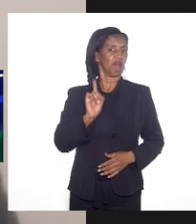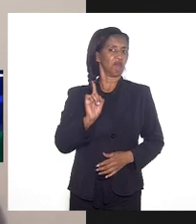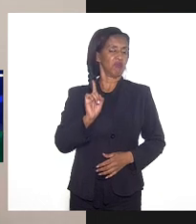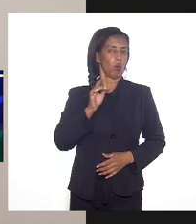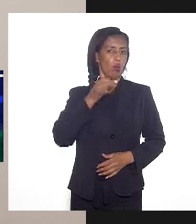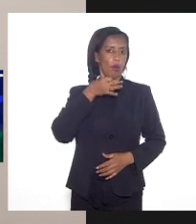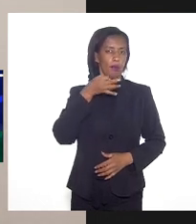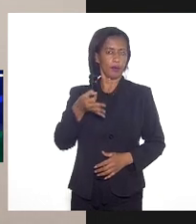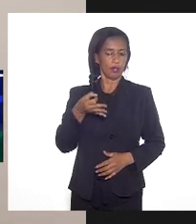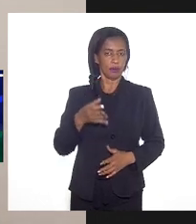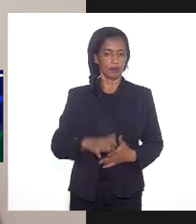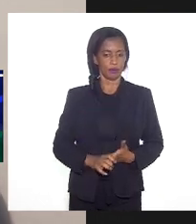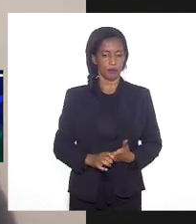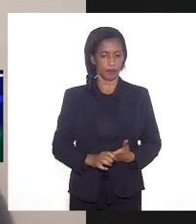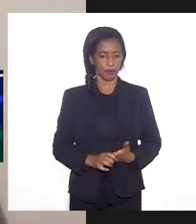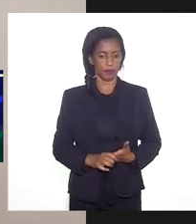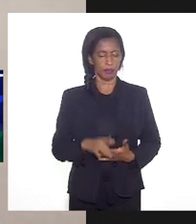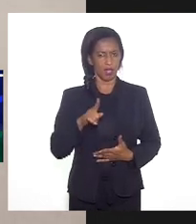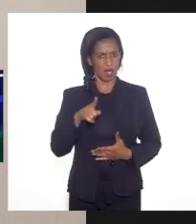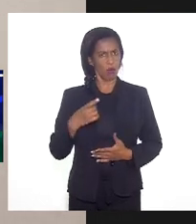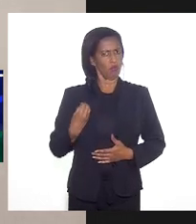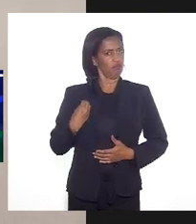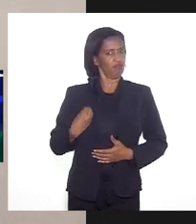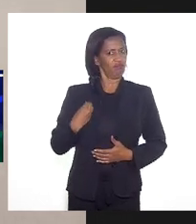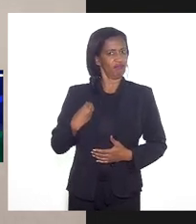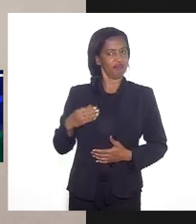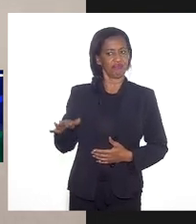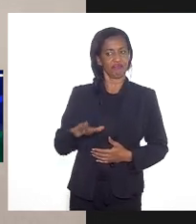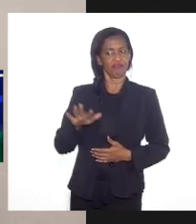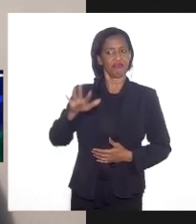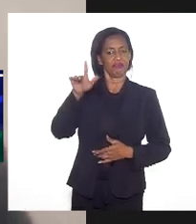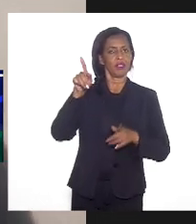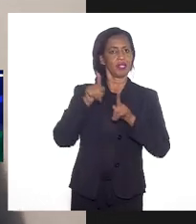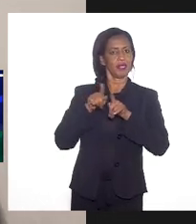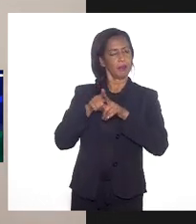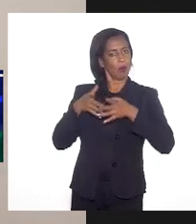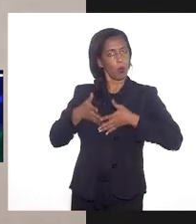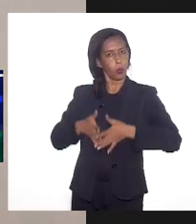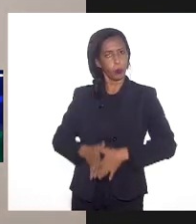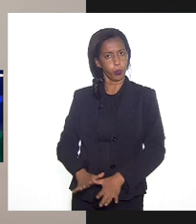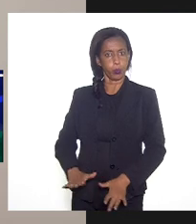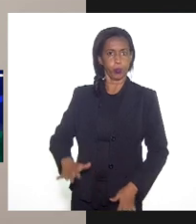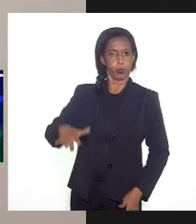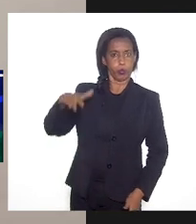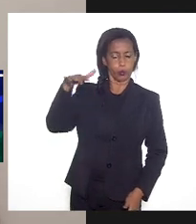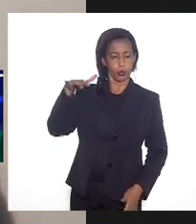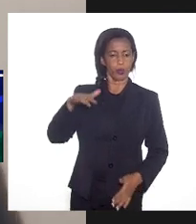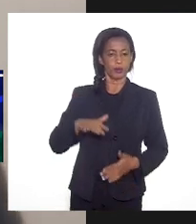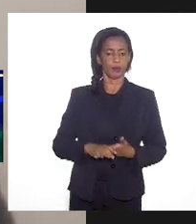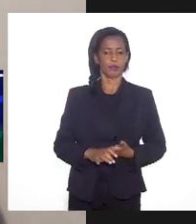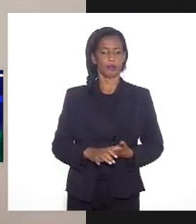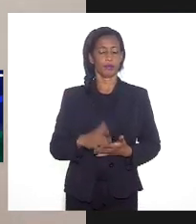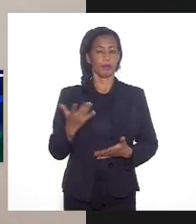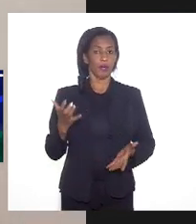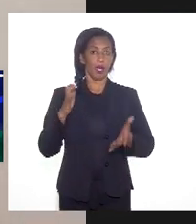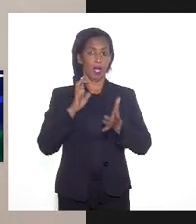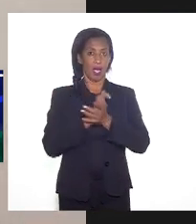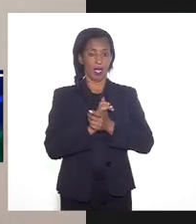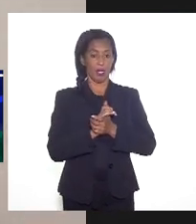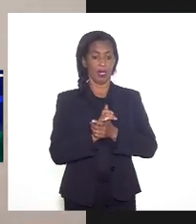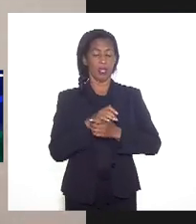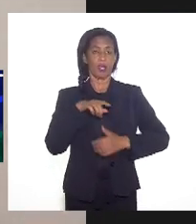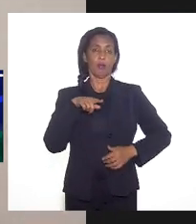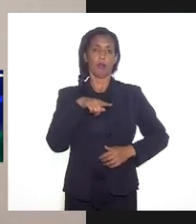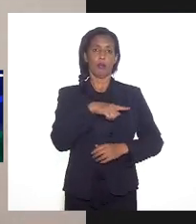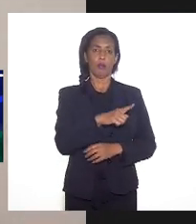posicionamento sobre essa questão. Eu sou criado em comunidade também. Né? Sou nascido e criado no Mutuapira. Depois me casei, fui morar no bairro Boa